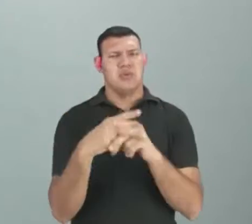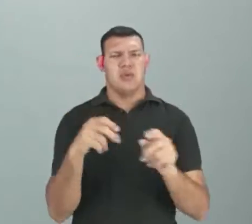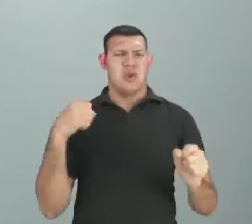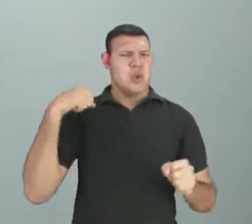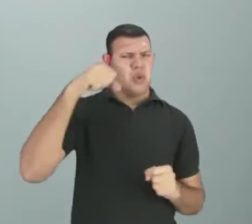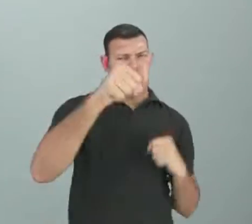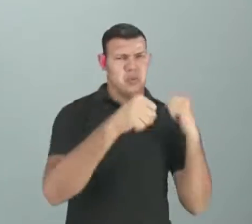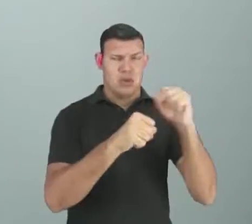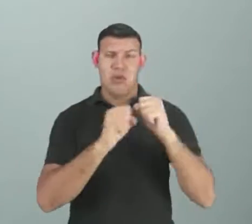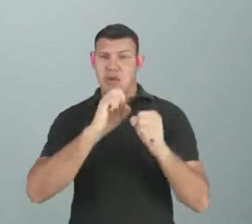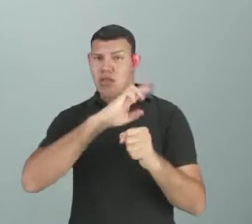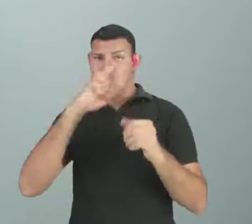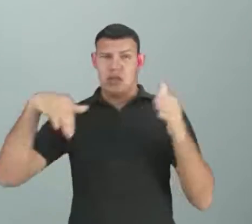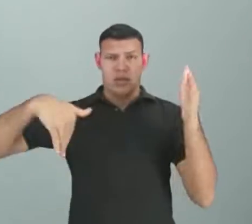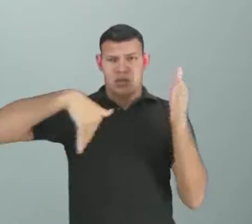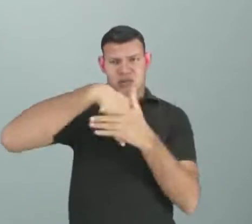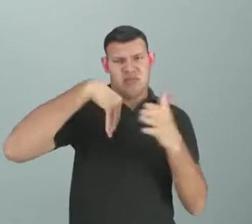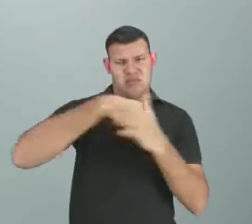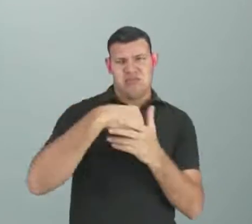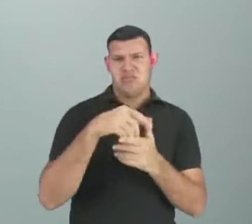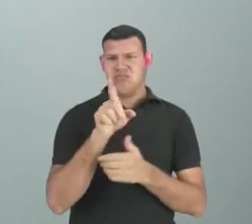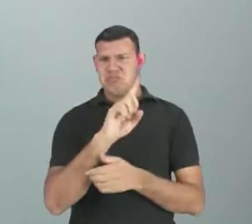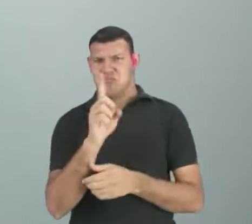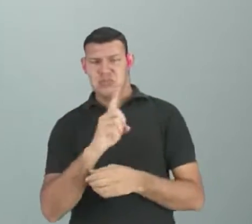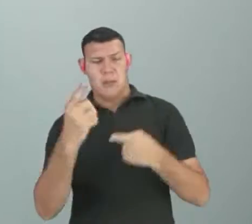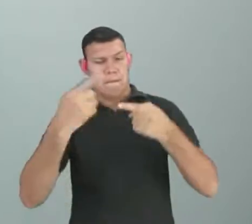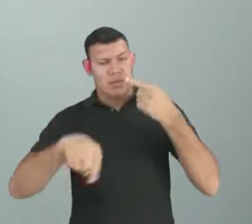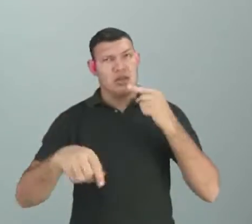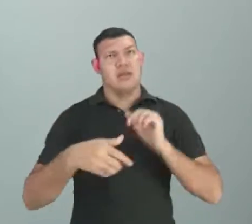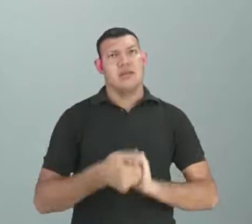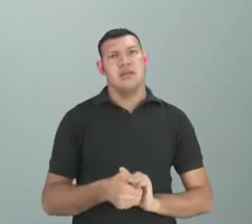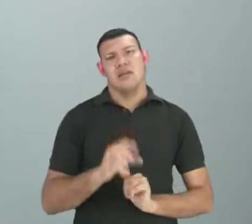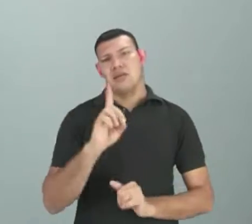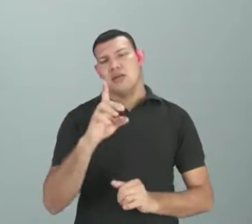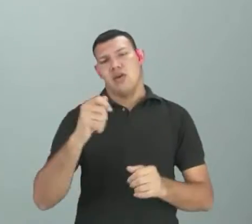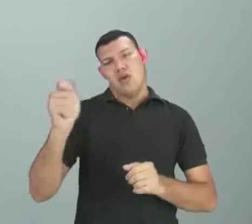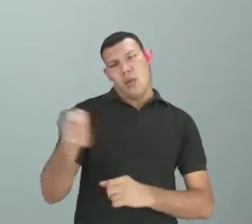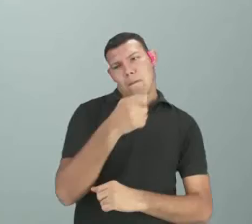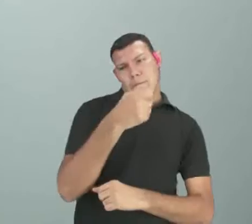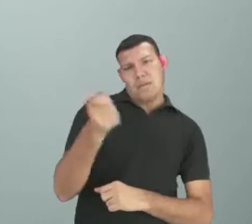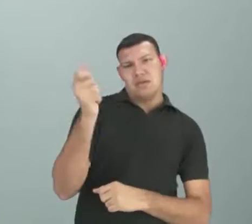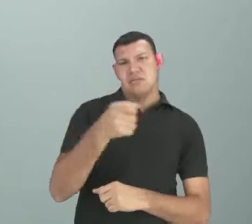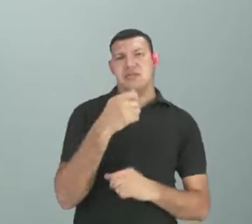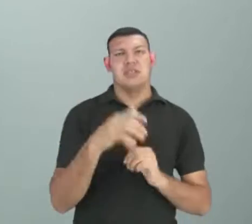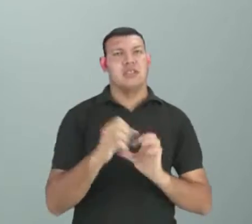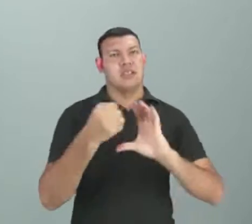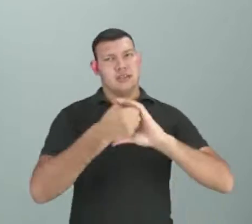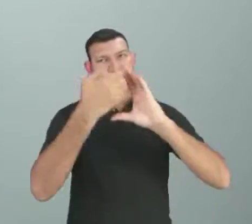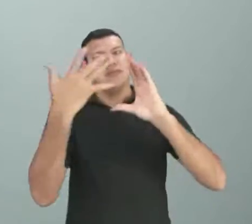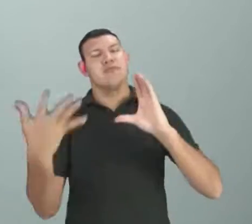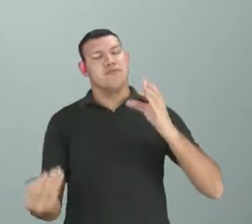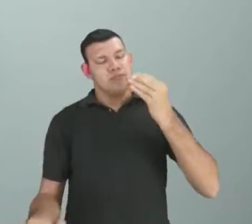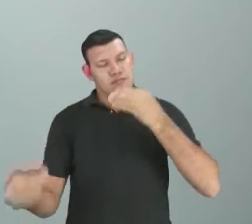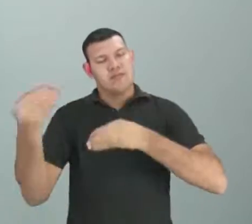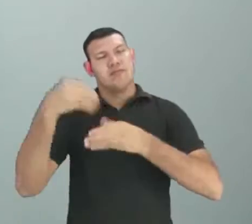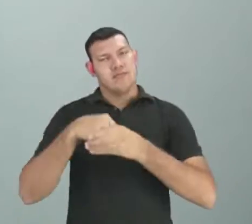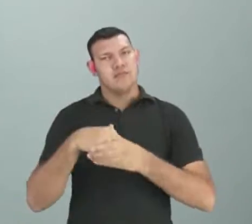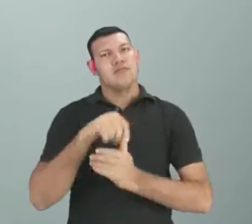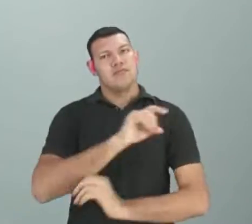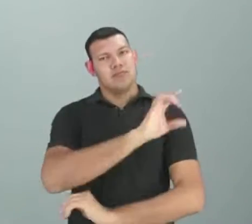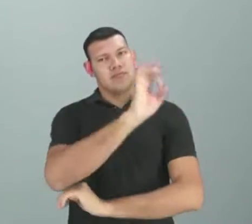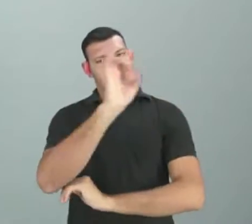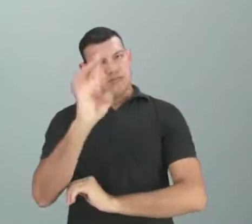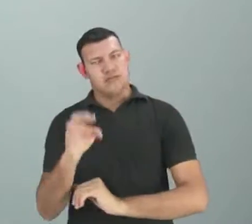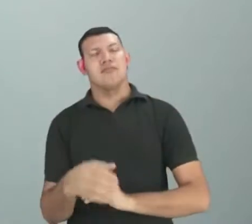socos ou chutes, se a gente não utiliza ou se a gente utiliza equipamentos, todas essas características tem dentro de todas as lutas, né?